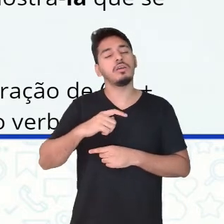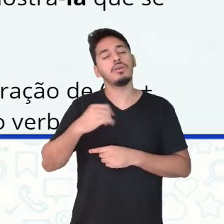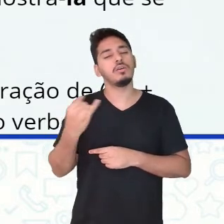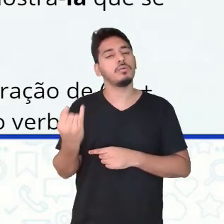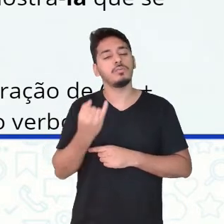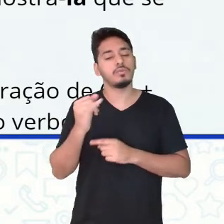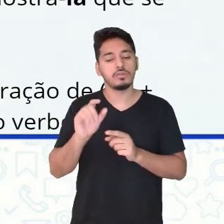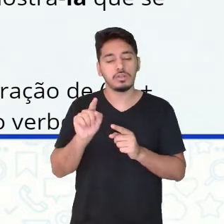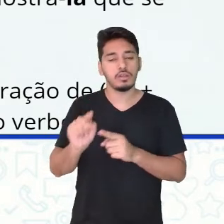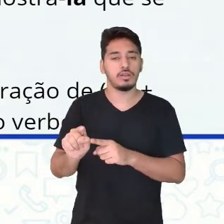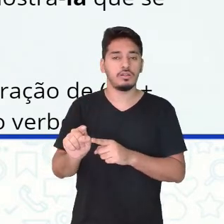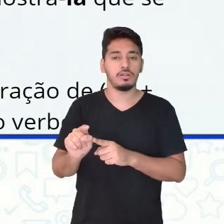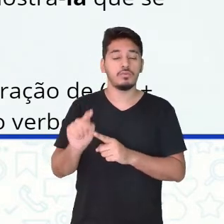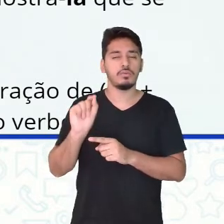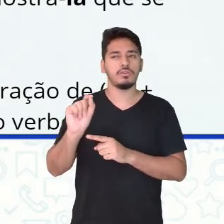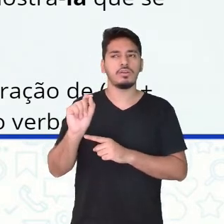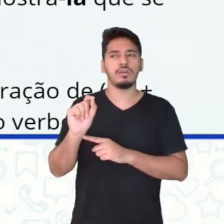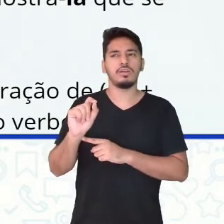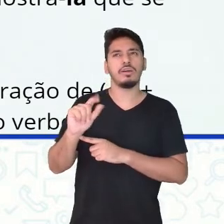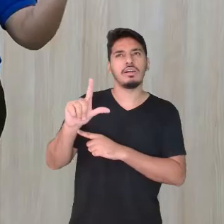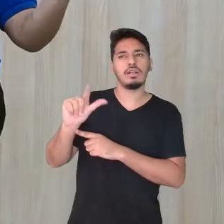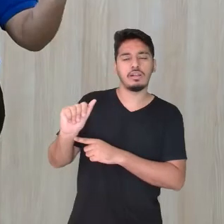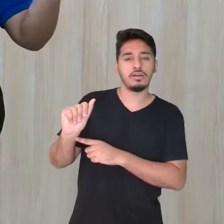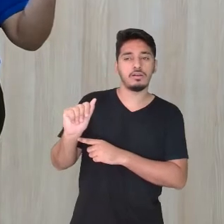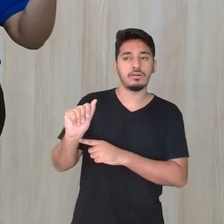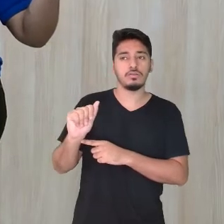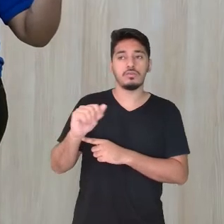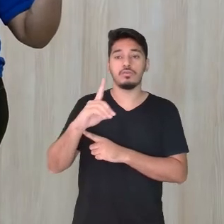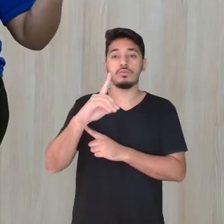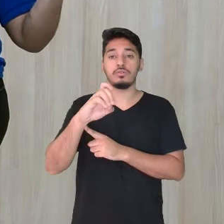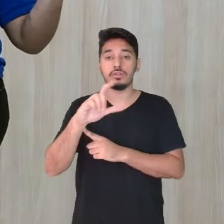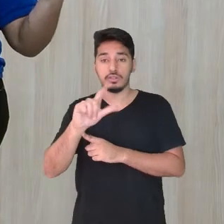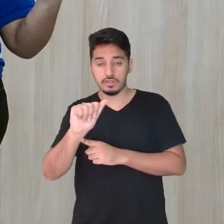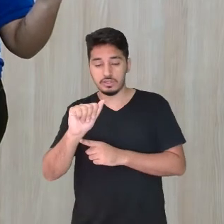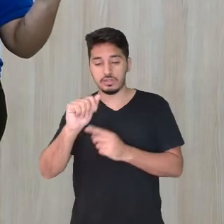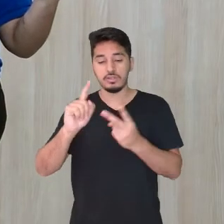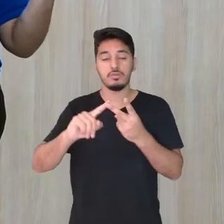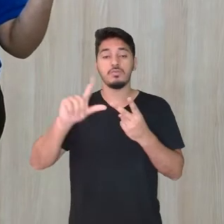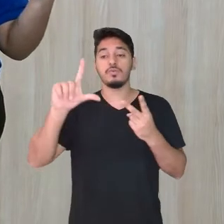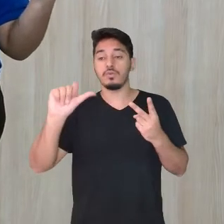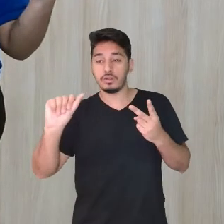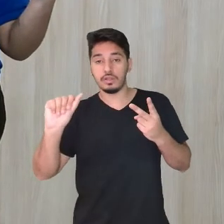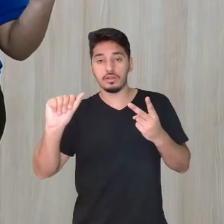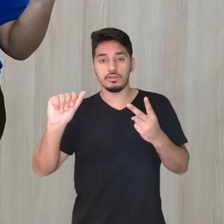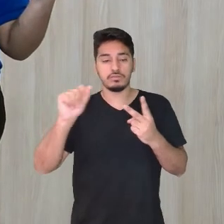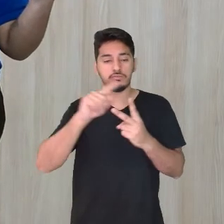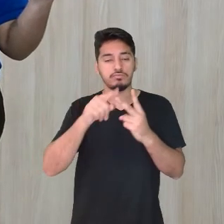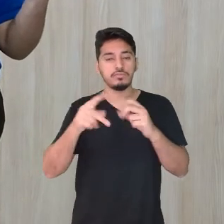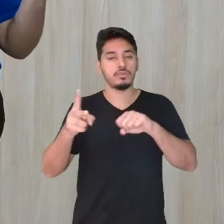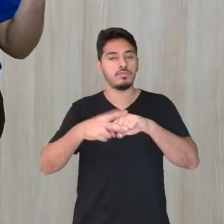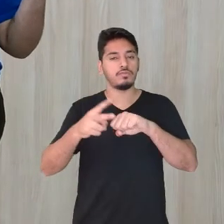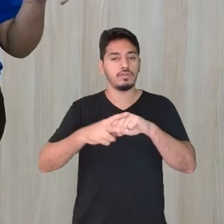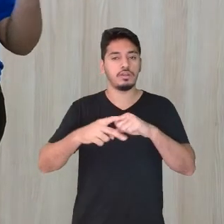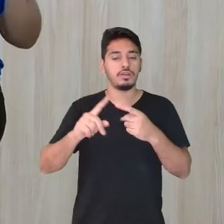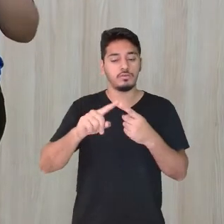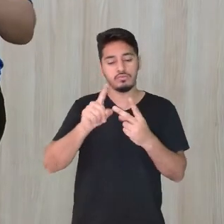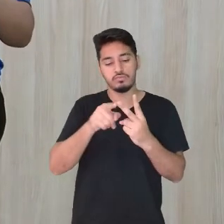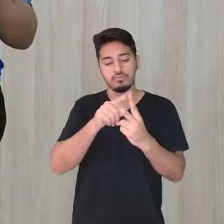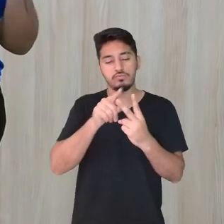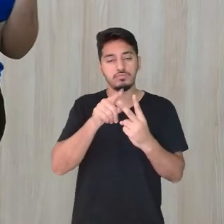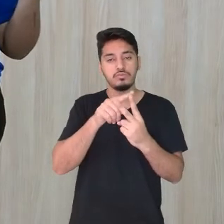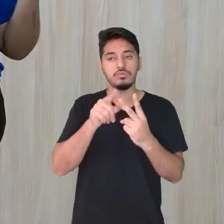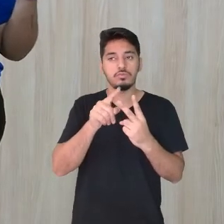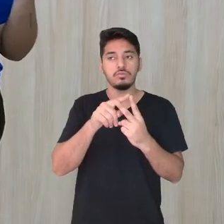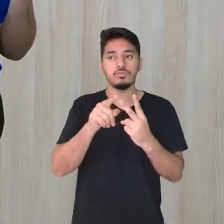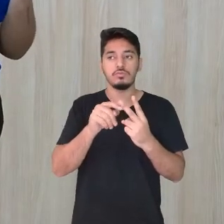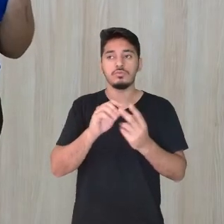a irmã também. Então, tanto o dela quanto o lá, que está no verbo, né? Que